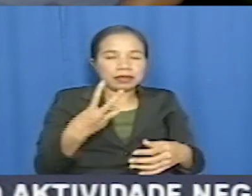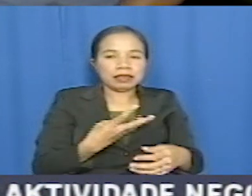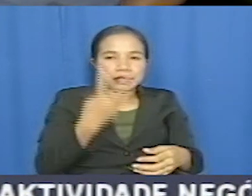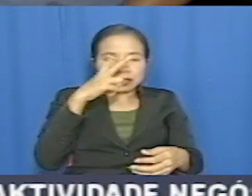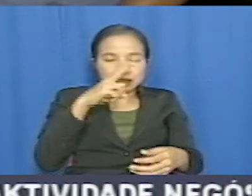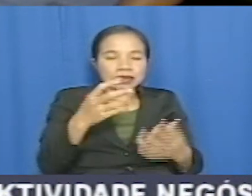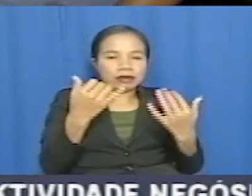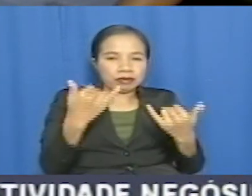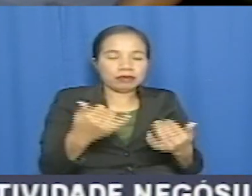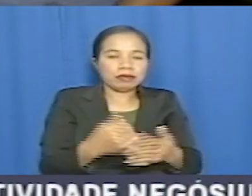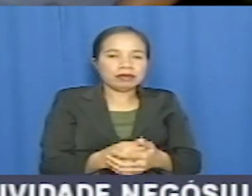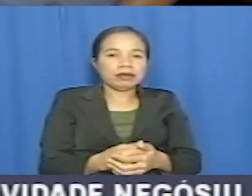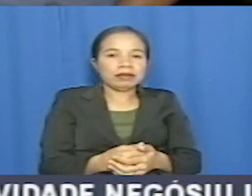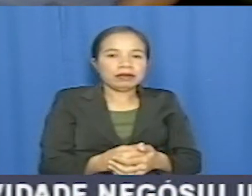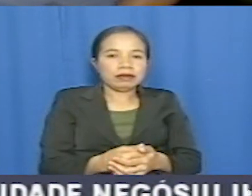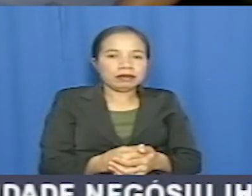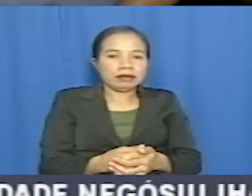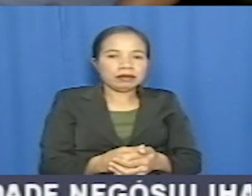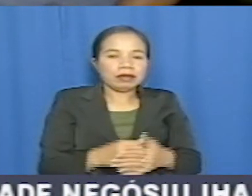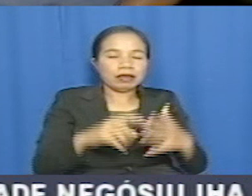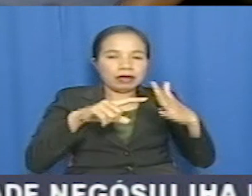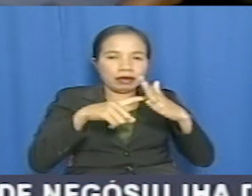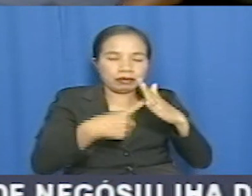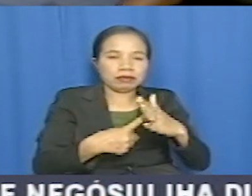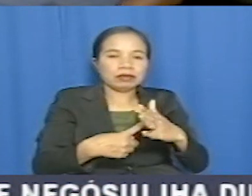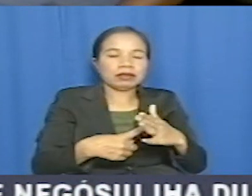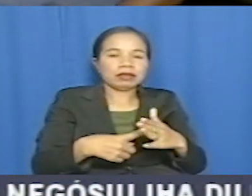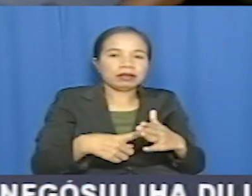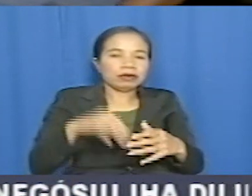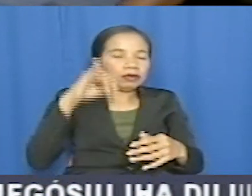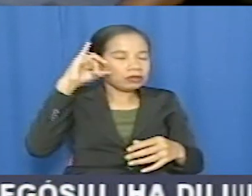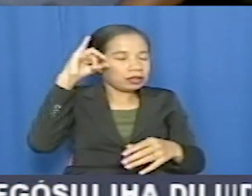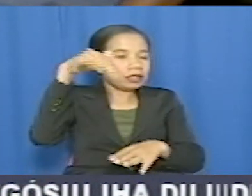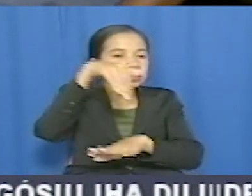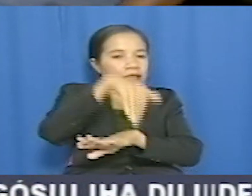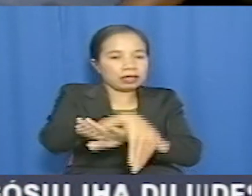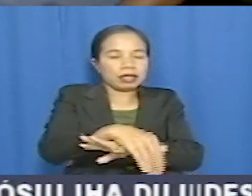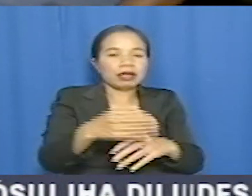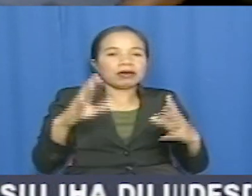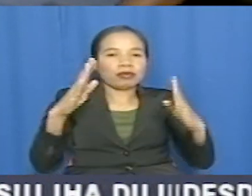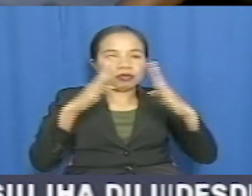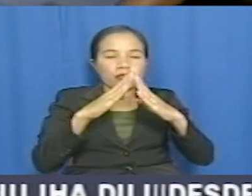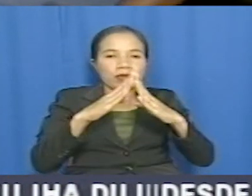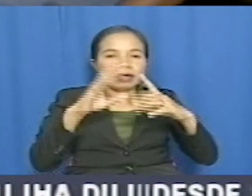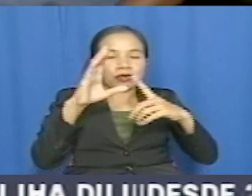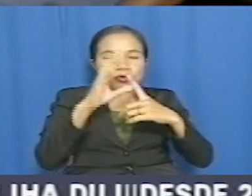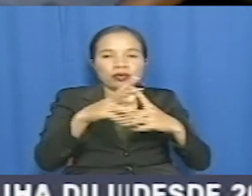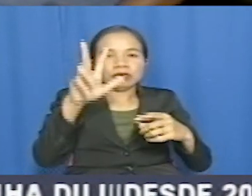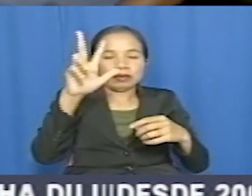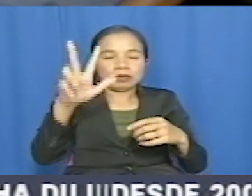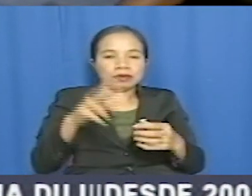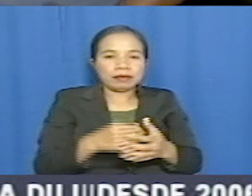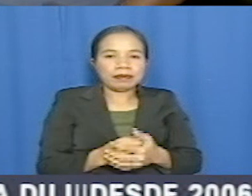e a posu feto maus a huquera susi horicala no mesmo que vai a uma boa tolu e a uma boa